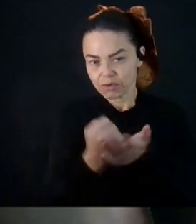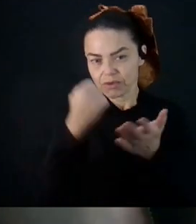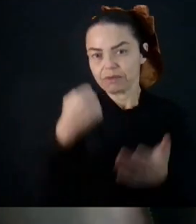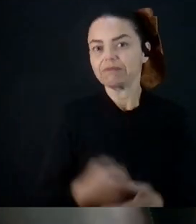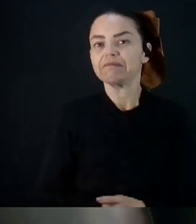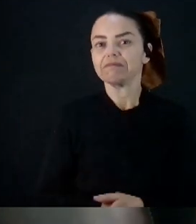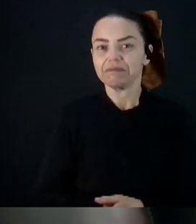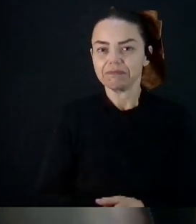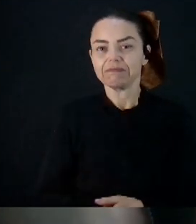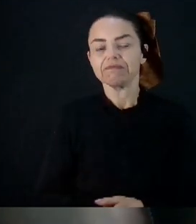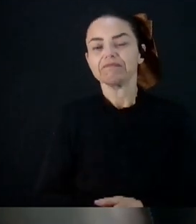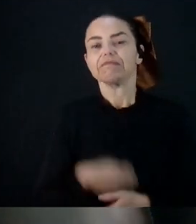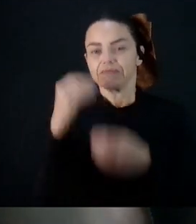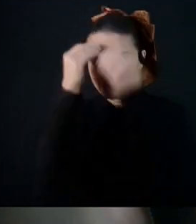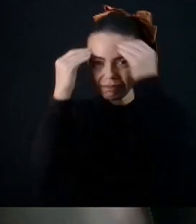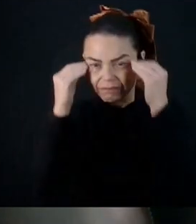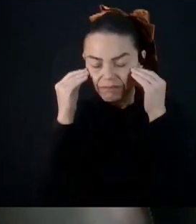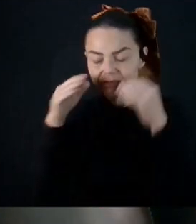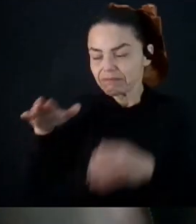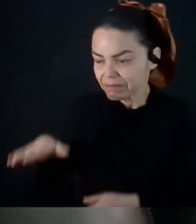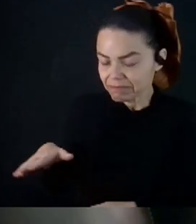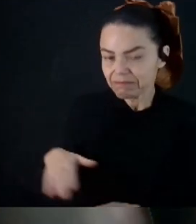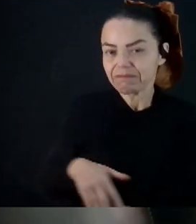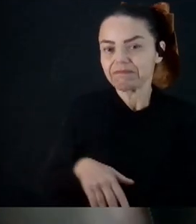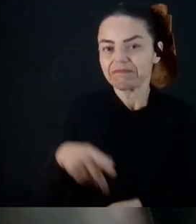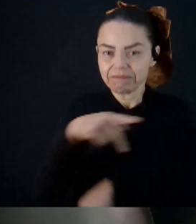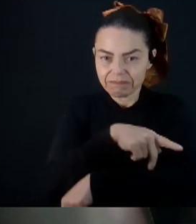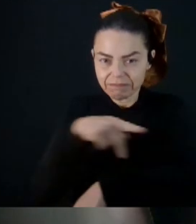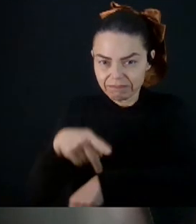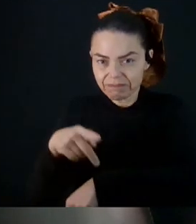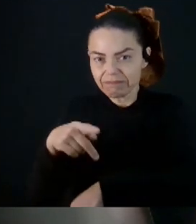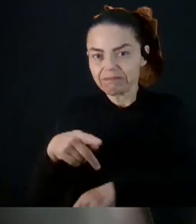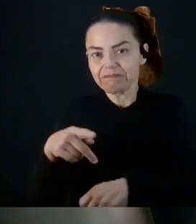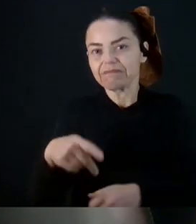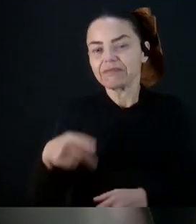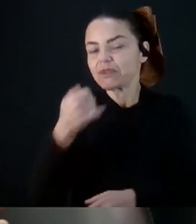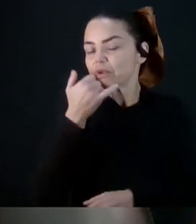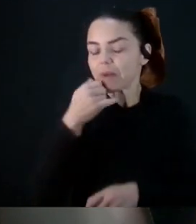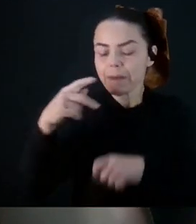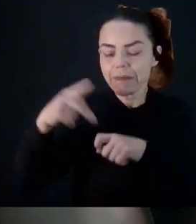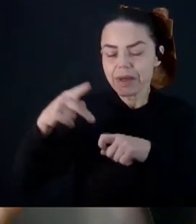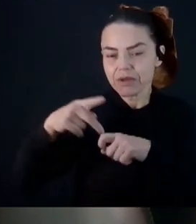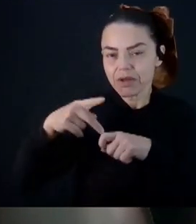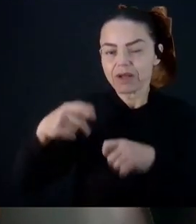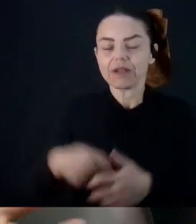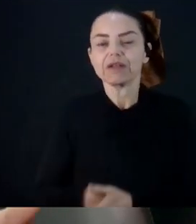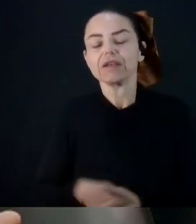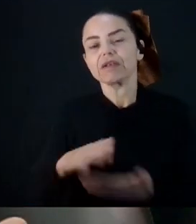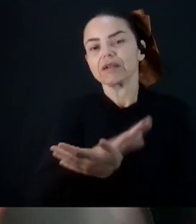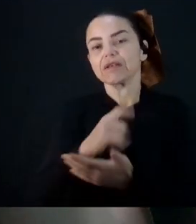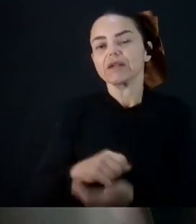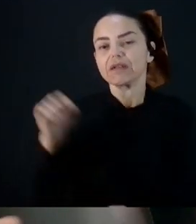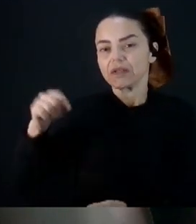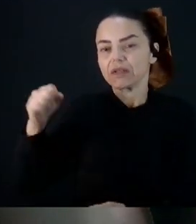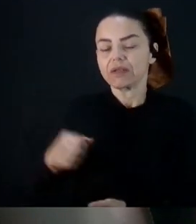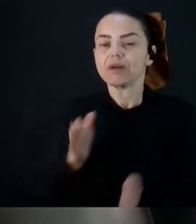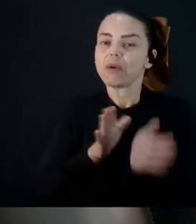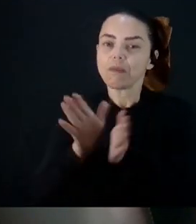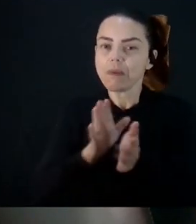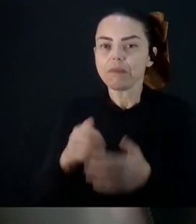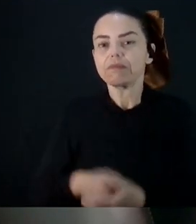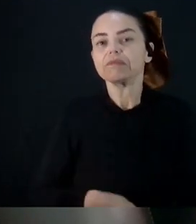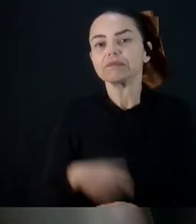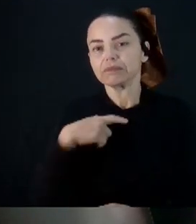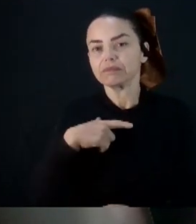para maquiagem infantil pediátrica. Em relação, tem sim algumas maquiagens mais acessíveis, né, que tem esse